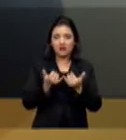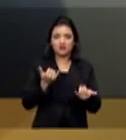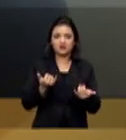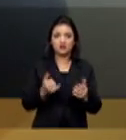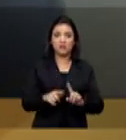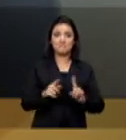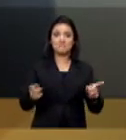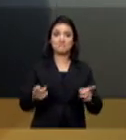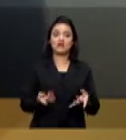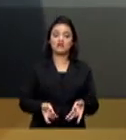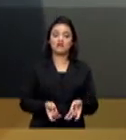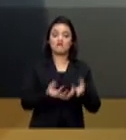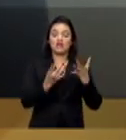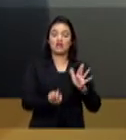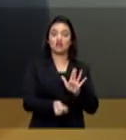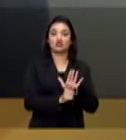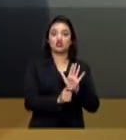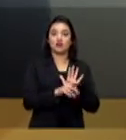pena mínima, uma pena mínima